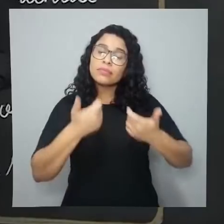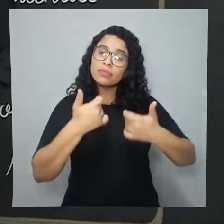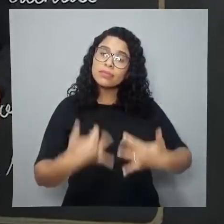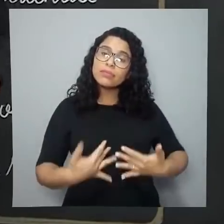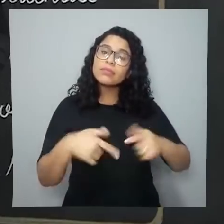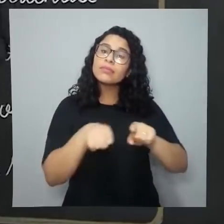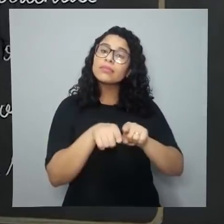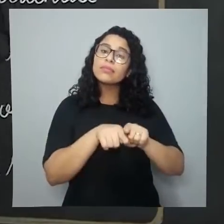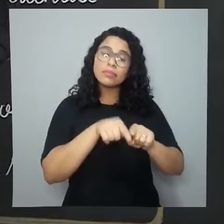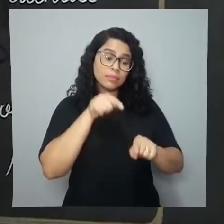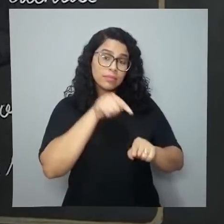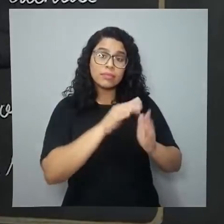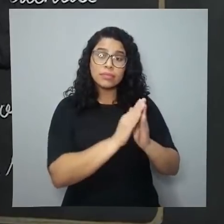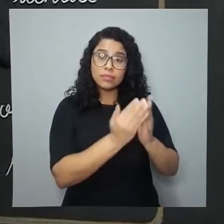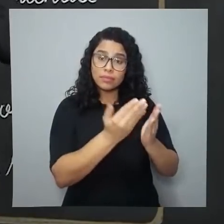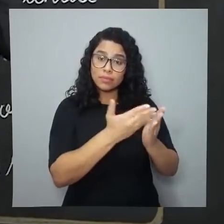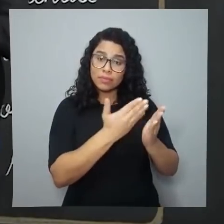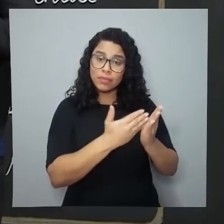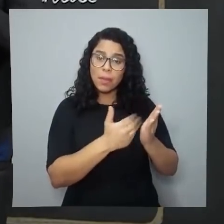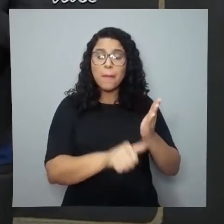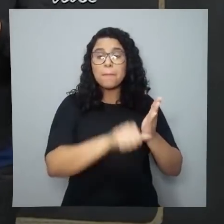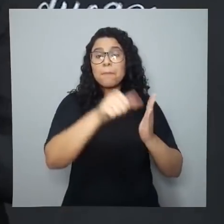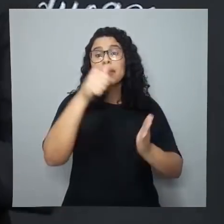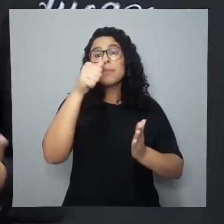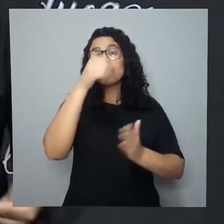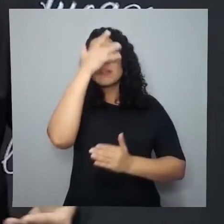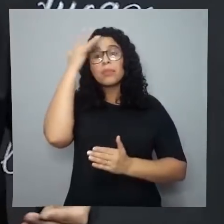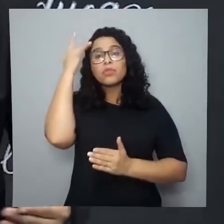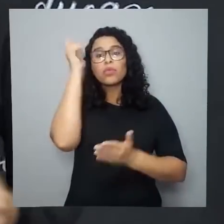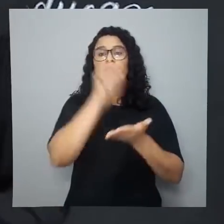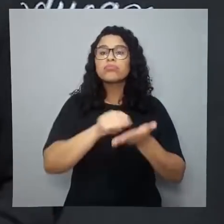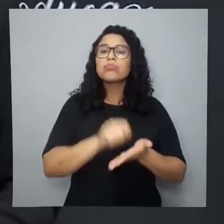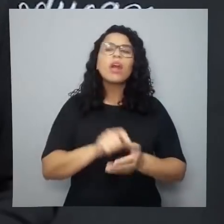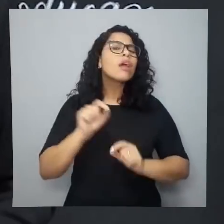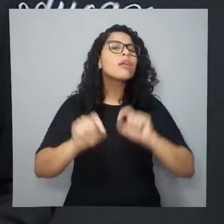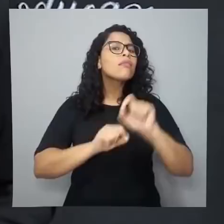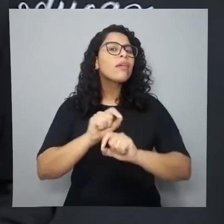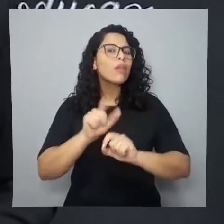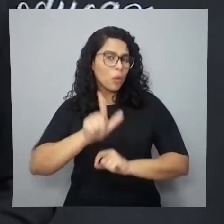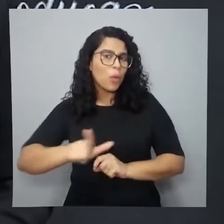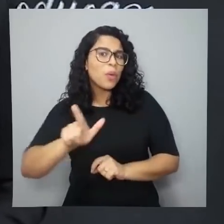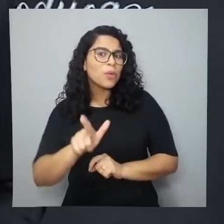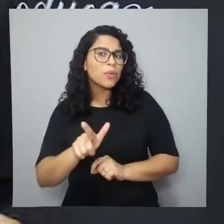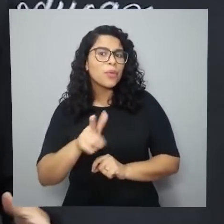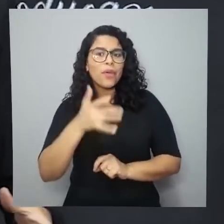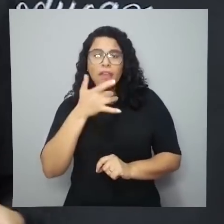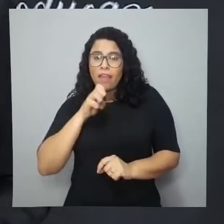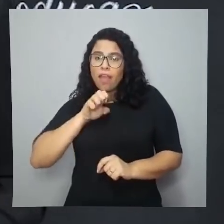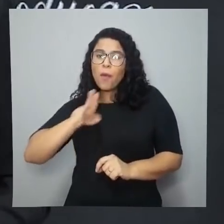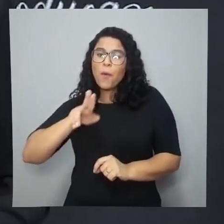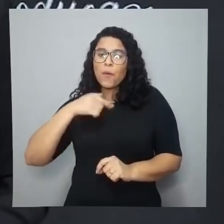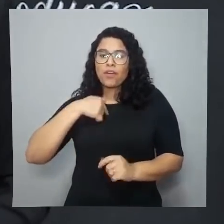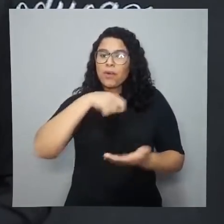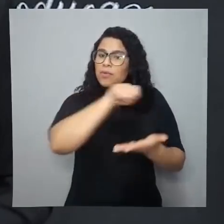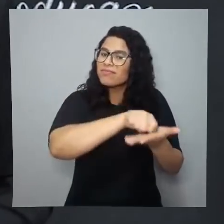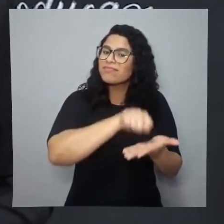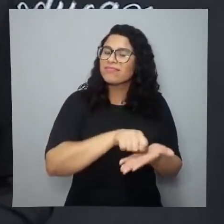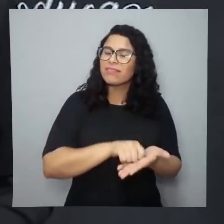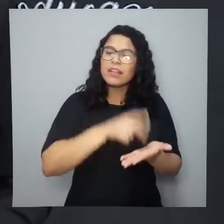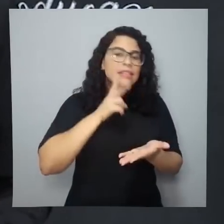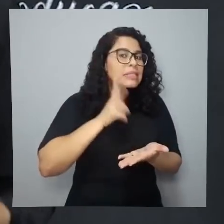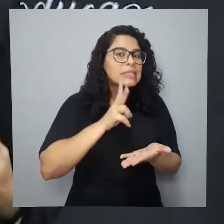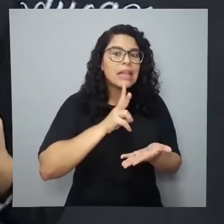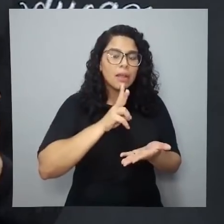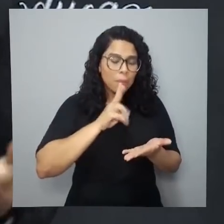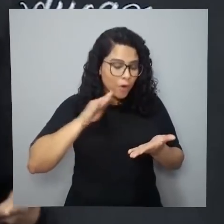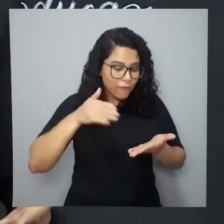que o diário também é um gênero escrito em primeira pessoa. Óbvio, quem é o grande personagem dessa narrativa? O eu que a escreve. Então sempre é uma